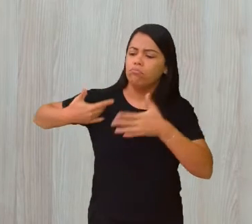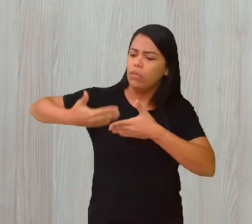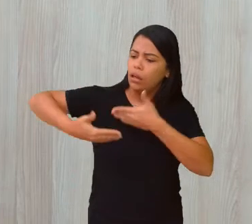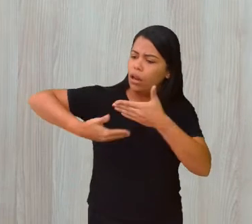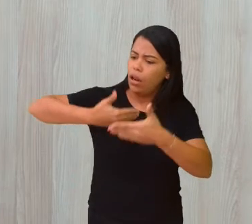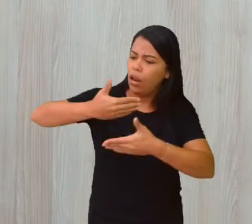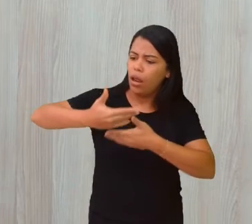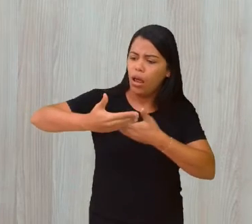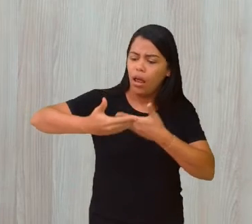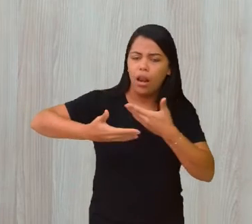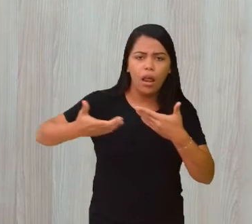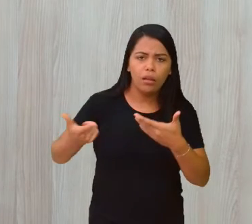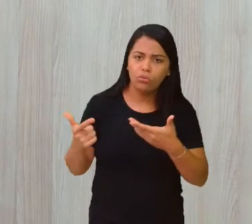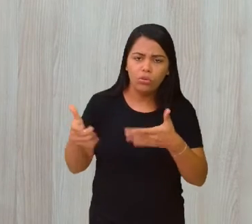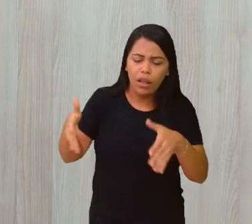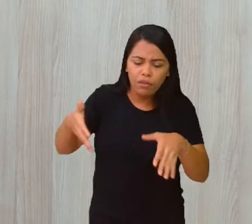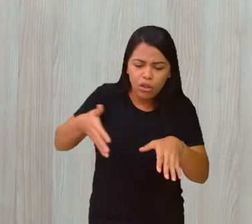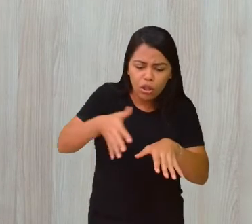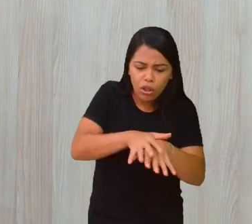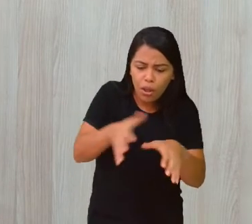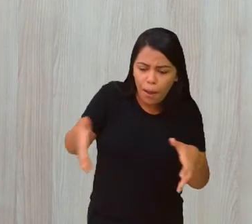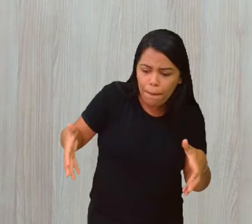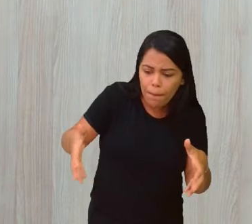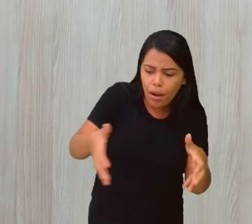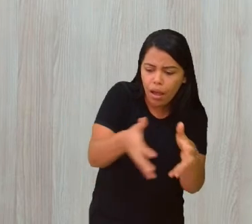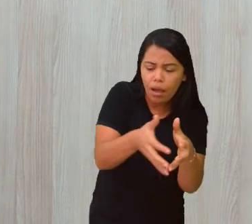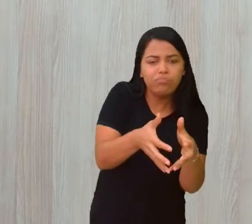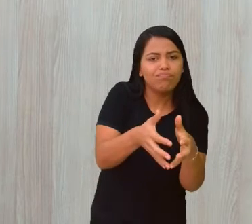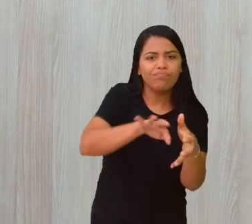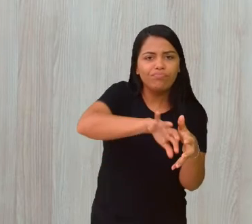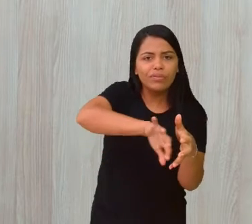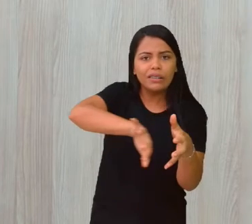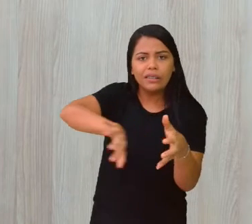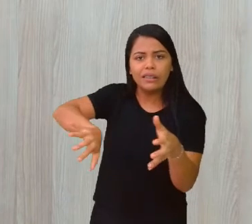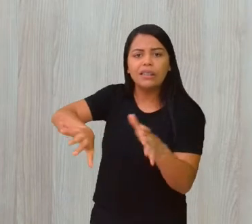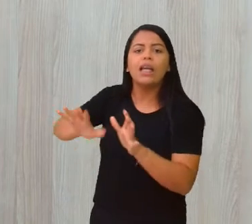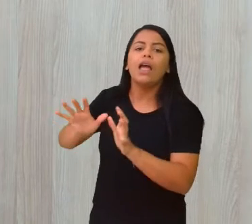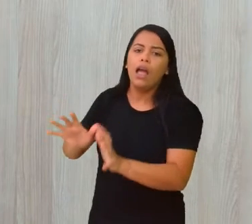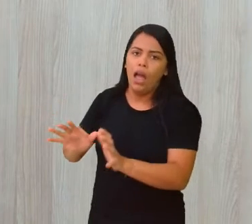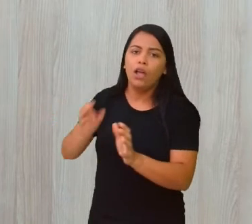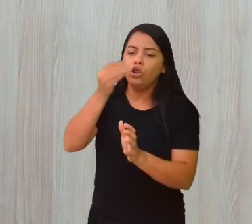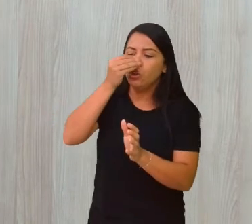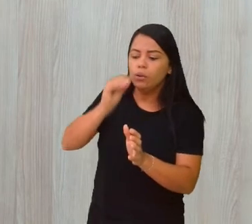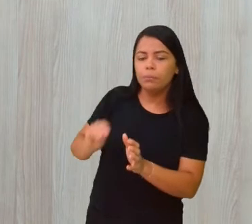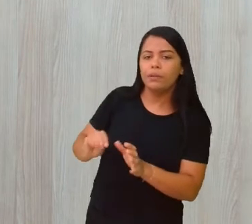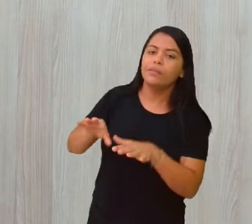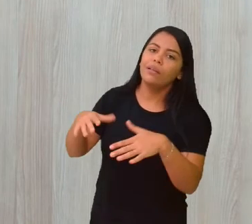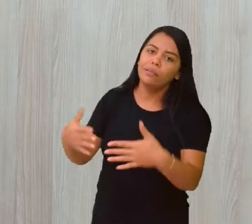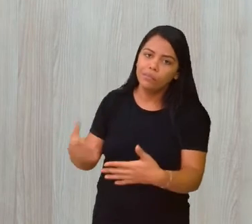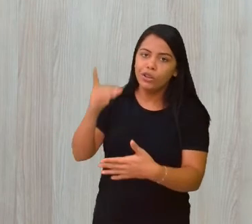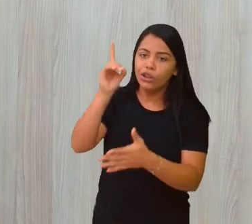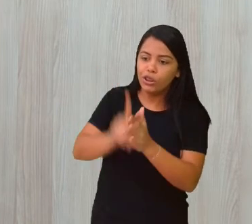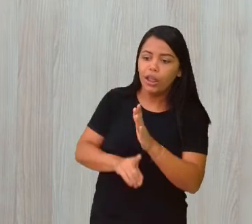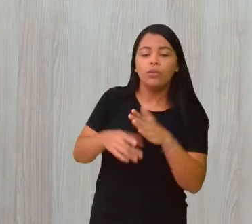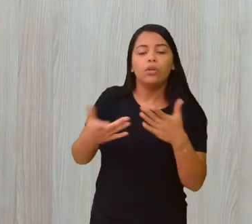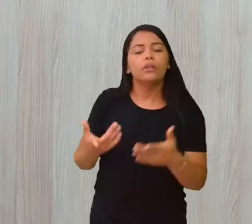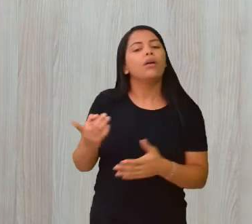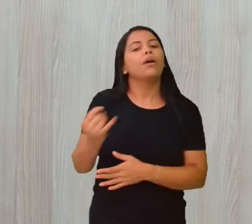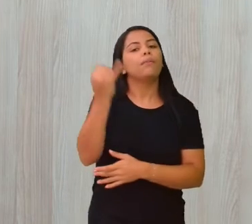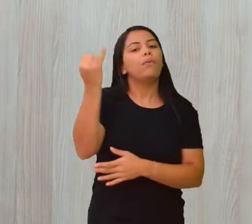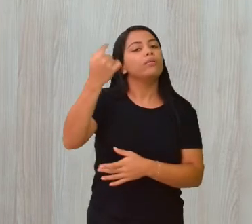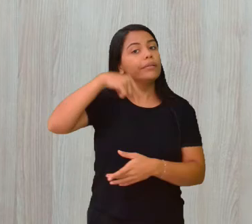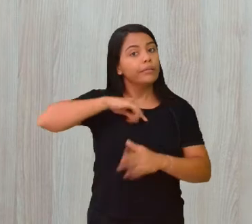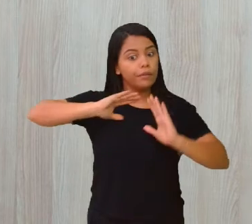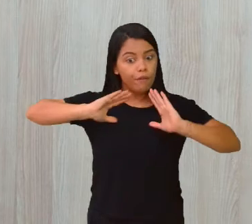não foram, incluídos na sociedade, incluídos em direitos. Então, por isso que é importante a gente frisar,